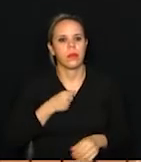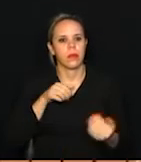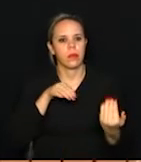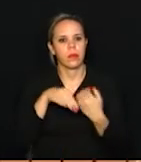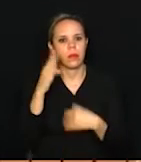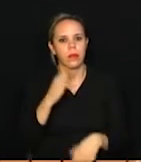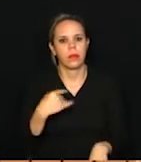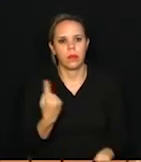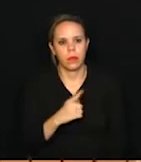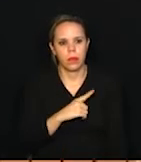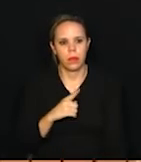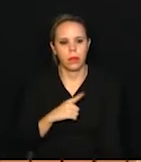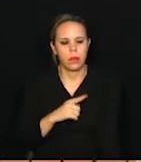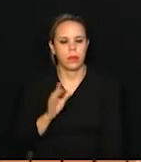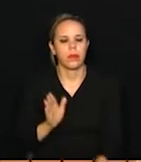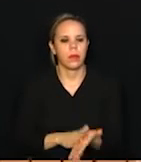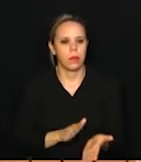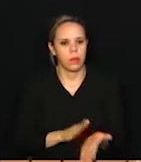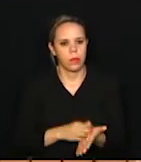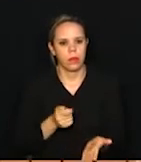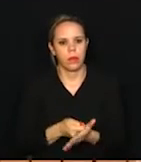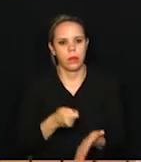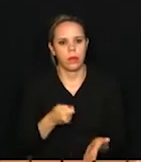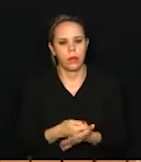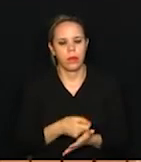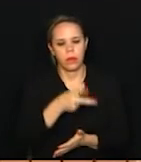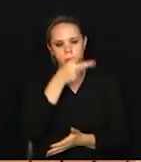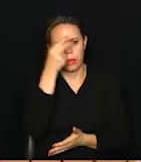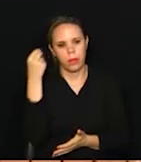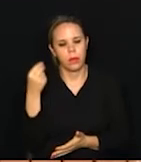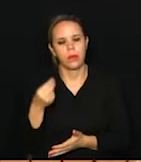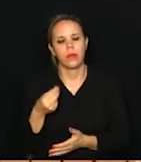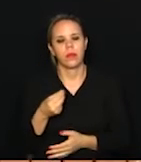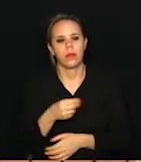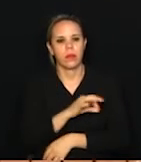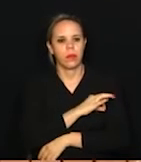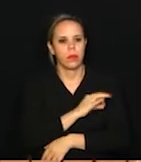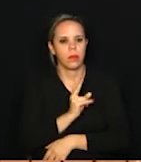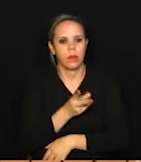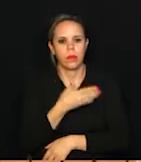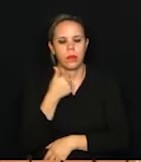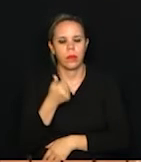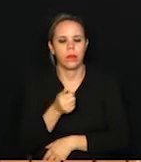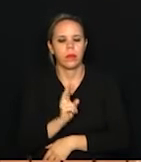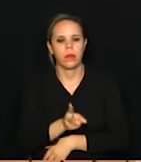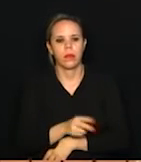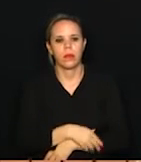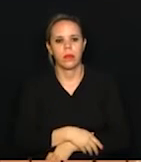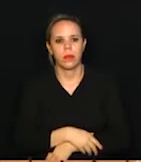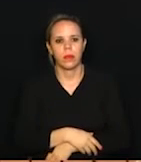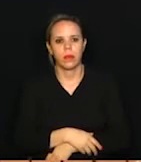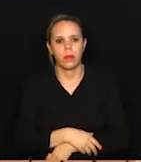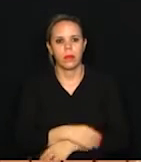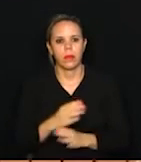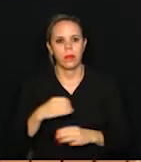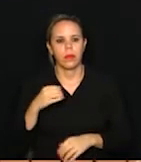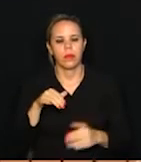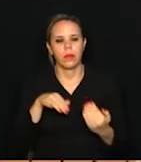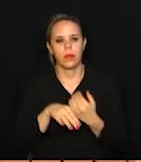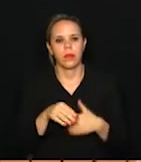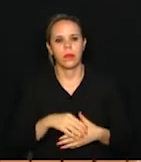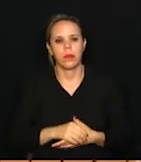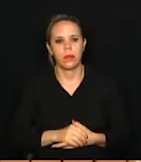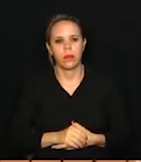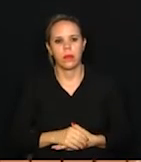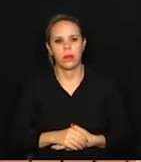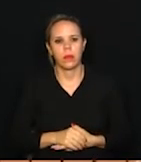Brasileiro. Então, nós temos que cobrar e exigir do Poder Público Executivo sempre a melhoria contínua da engenharia de tráfego,